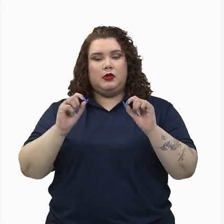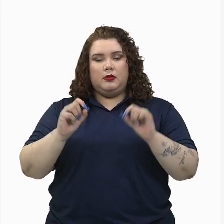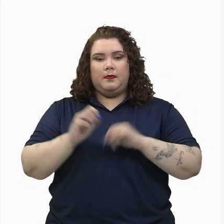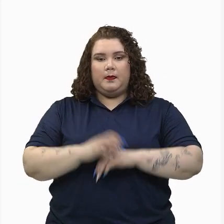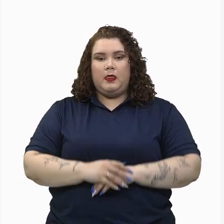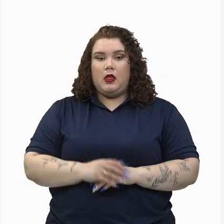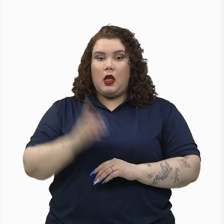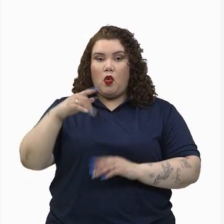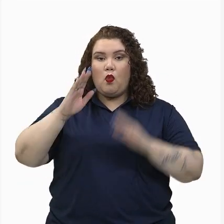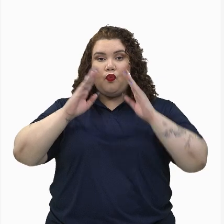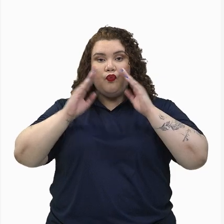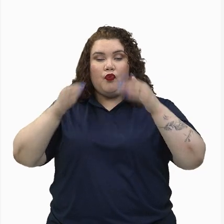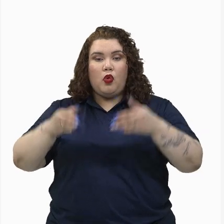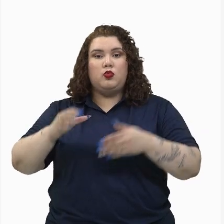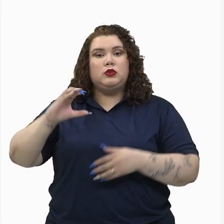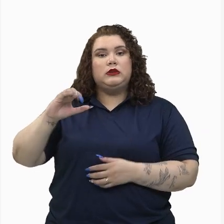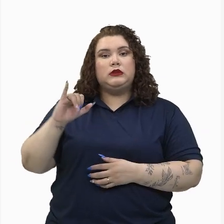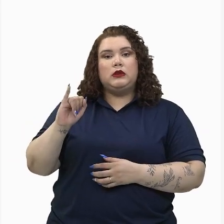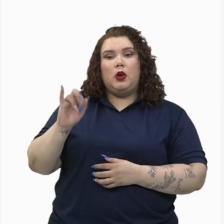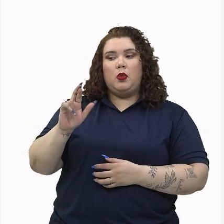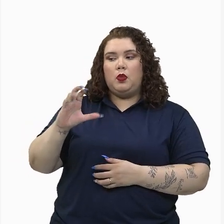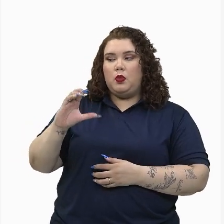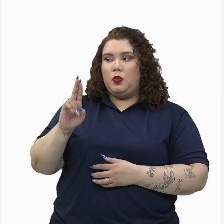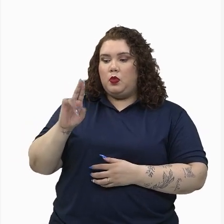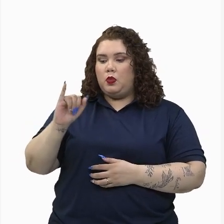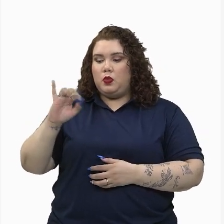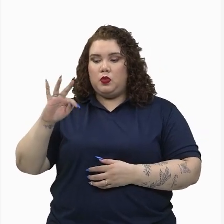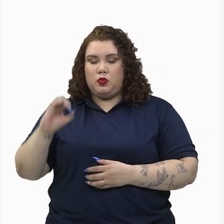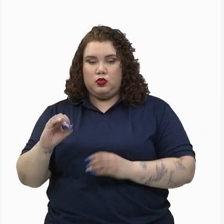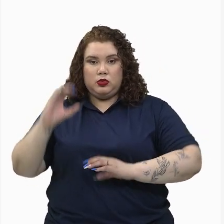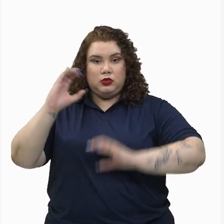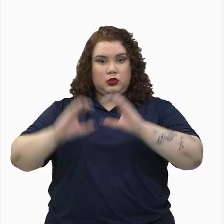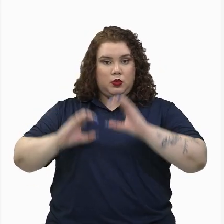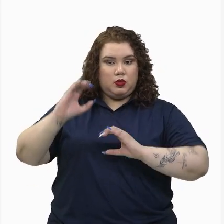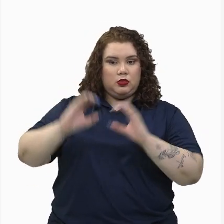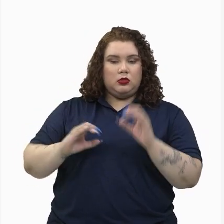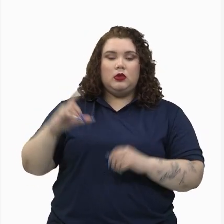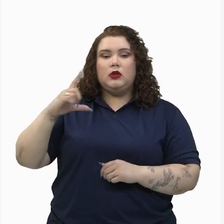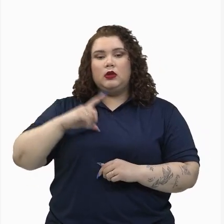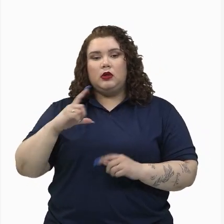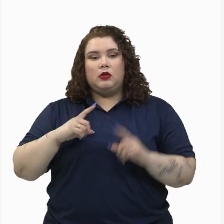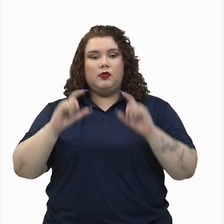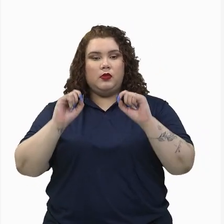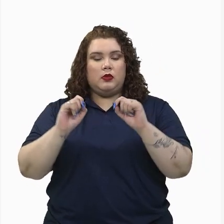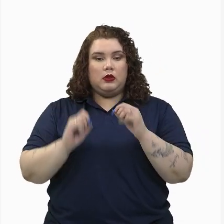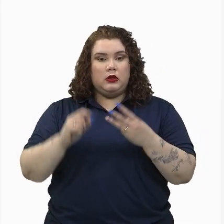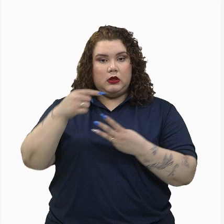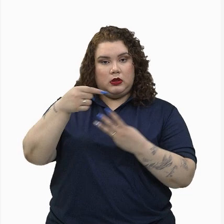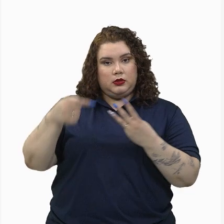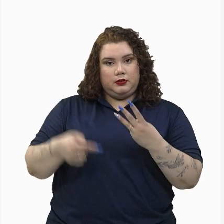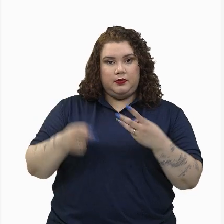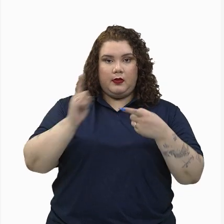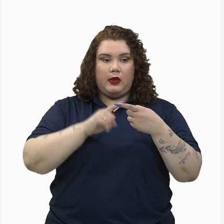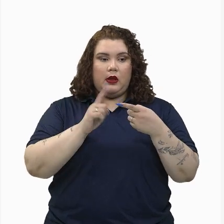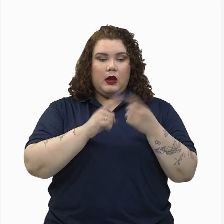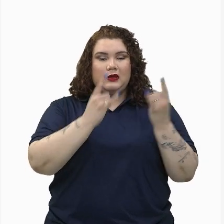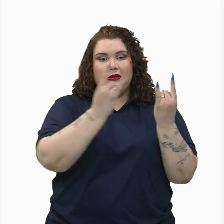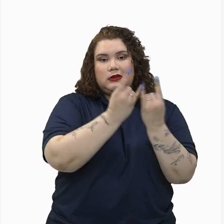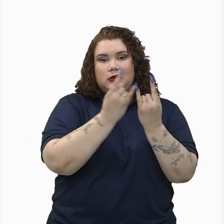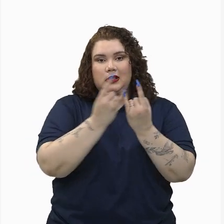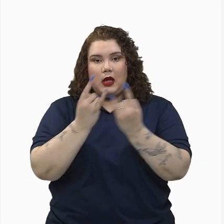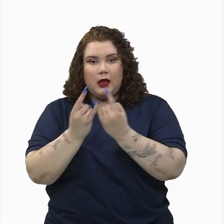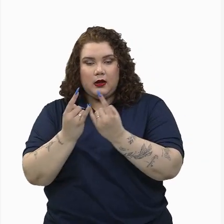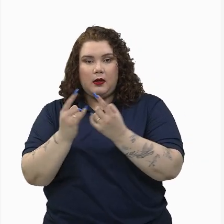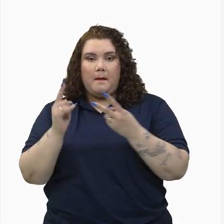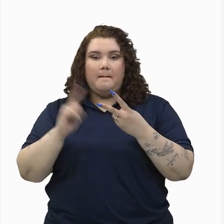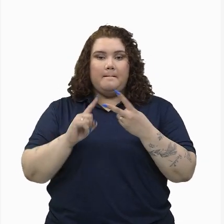do circuito. Quando você fala em circuitos, eu tenho aí em série, em paralelo e misto. E chamamos